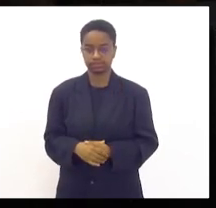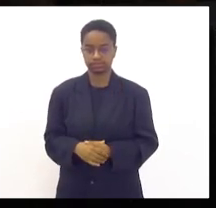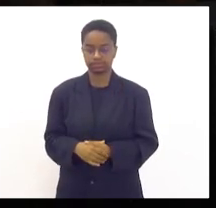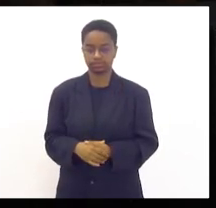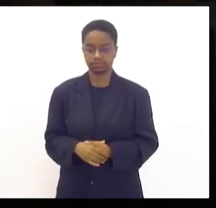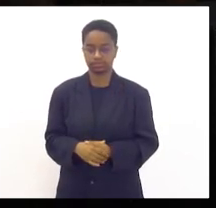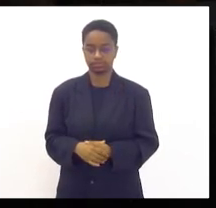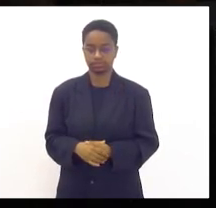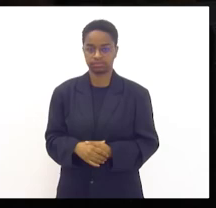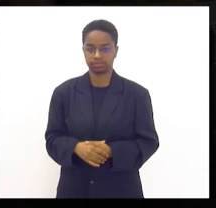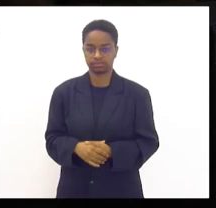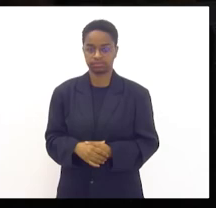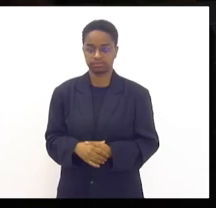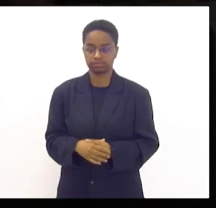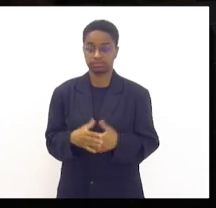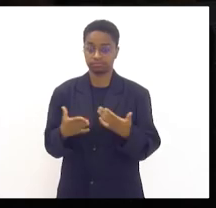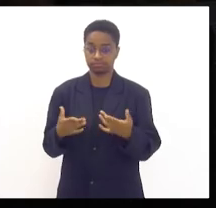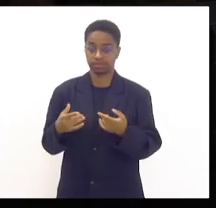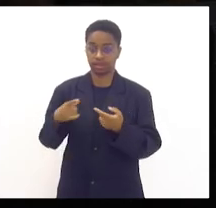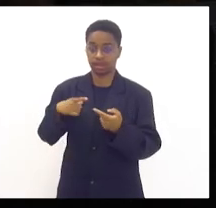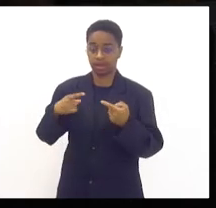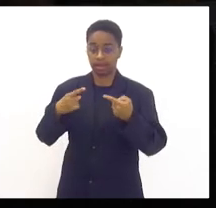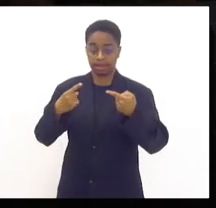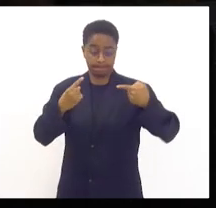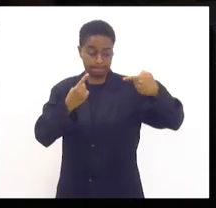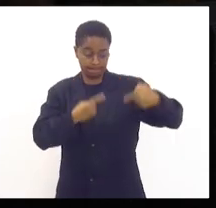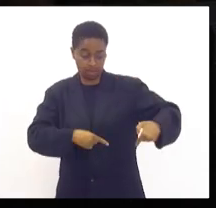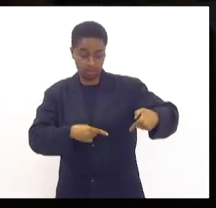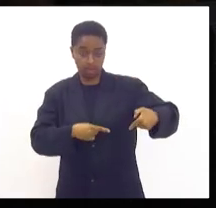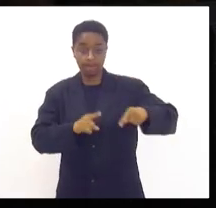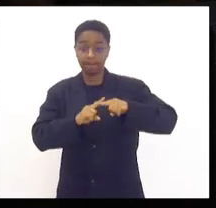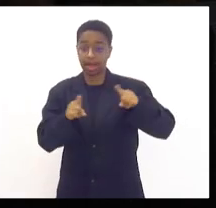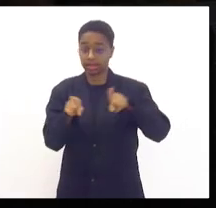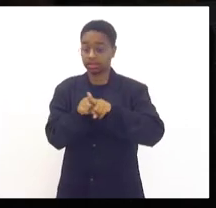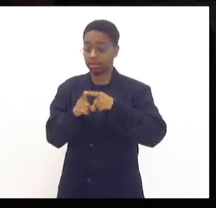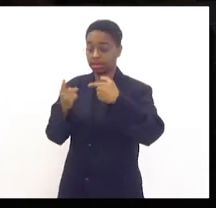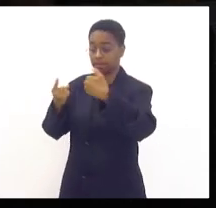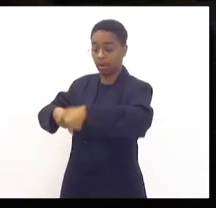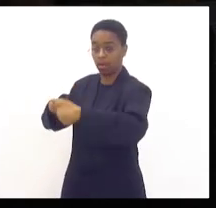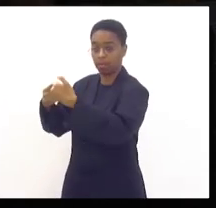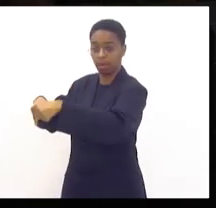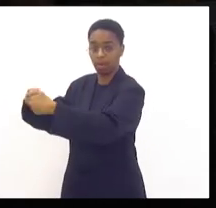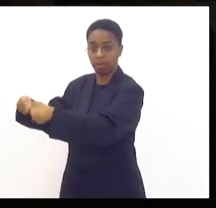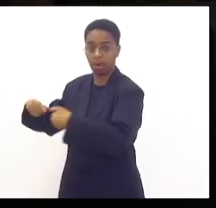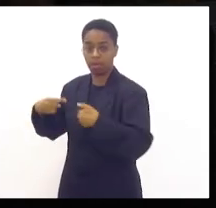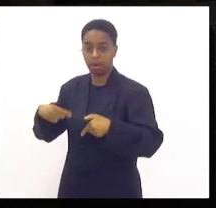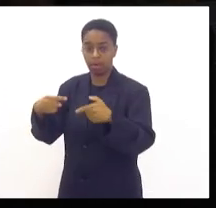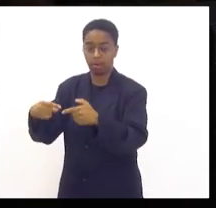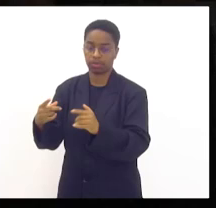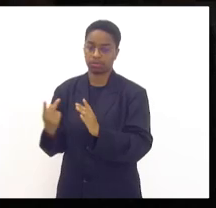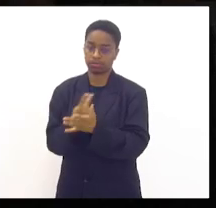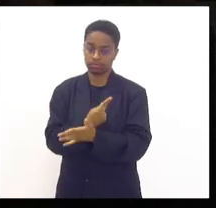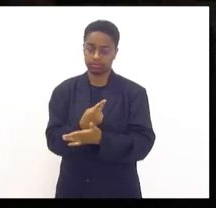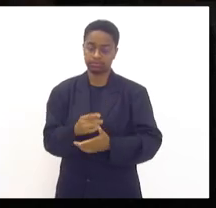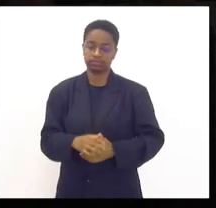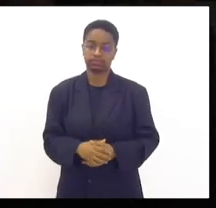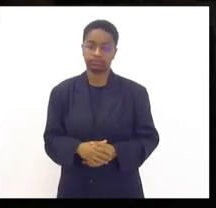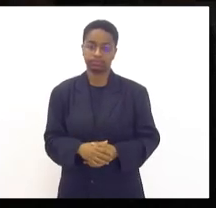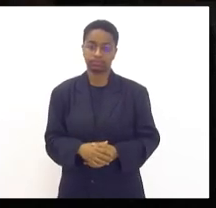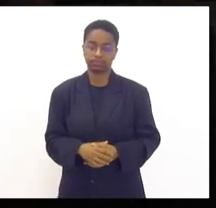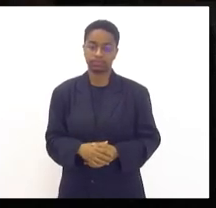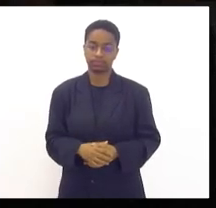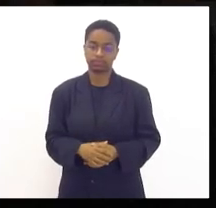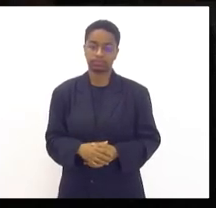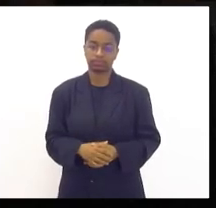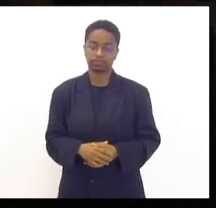que enfrentam as forças de segurança, mas que também se enfrentam entre si. E atrás disso